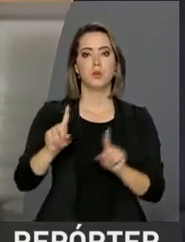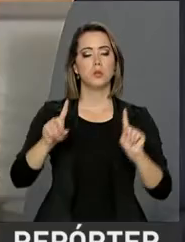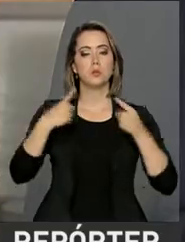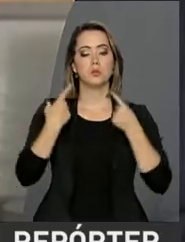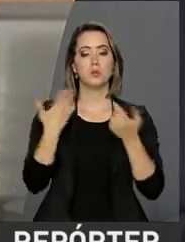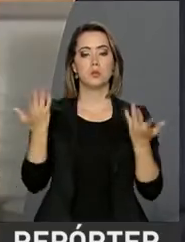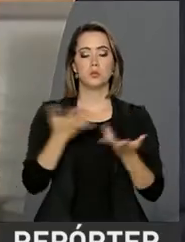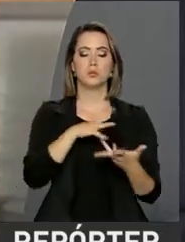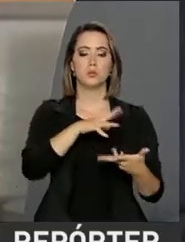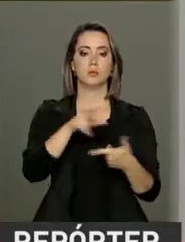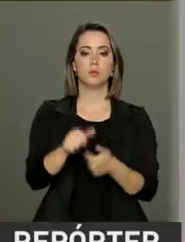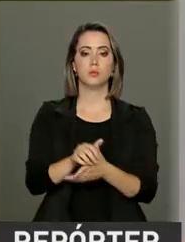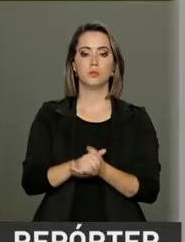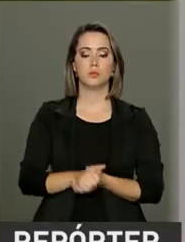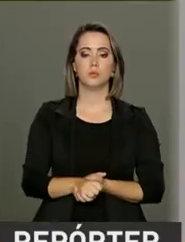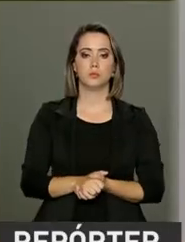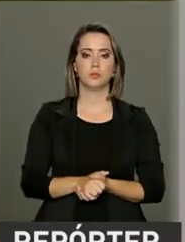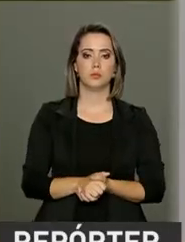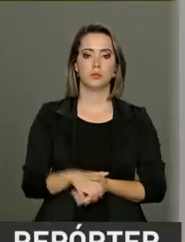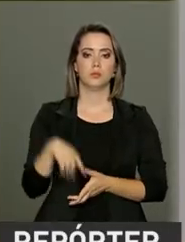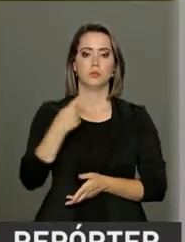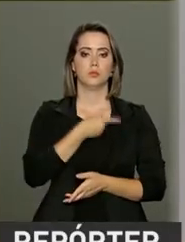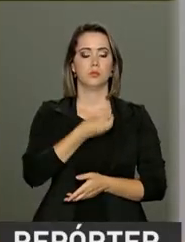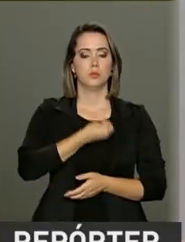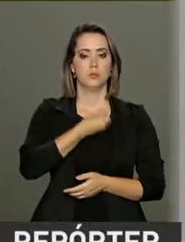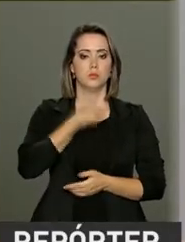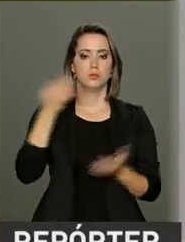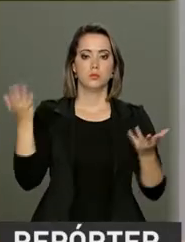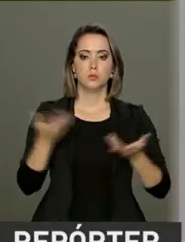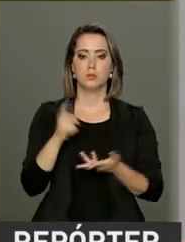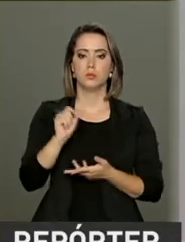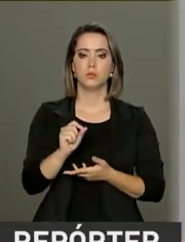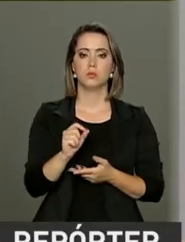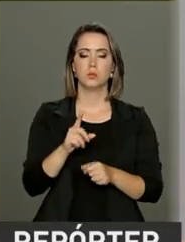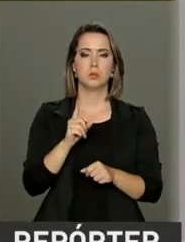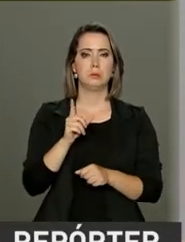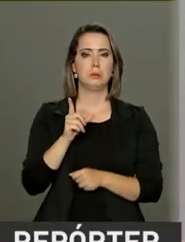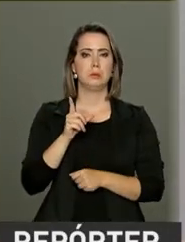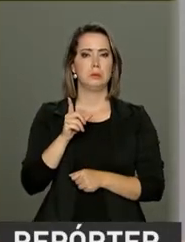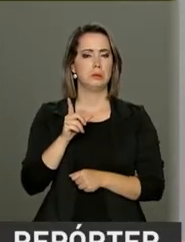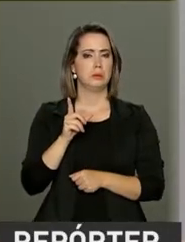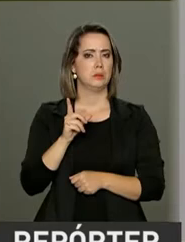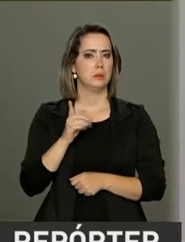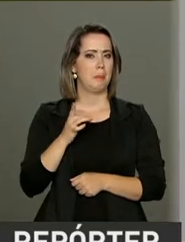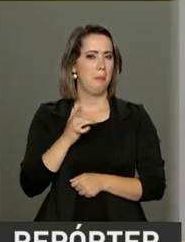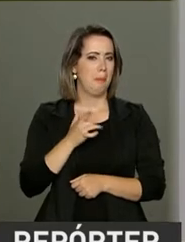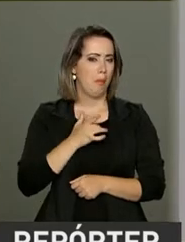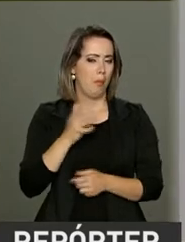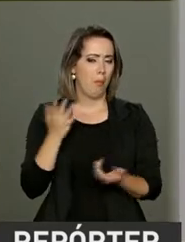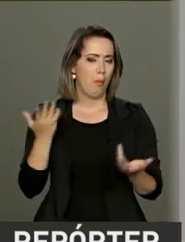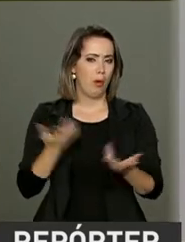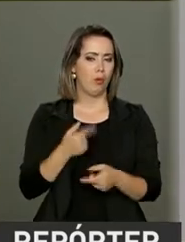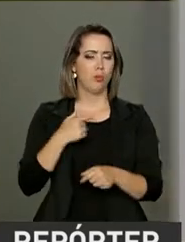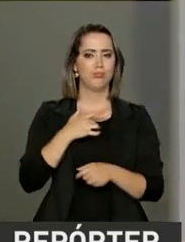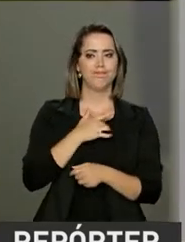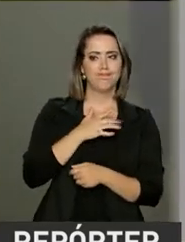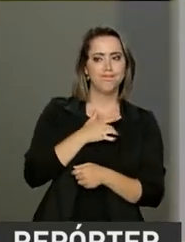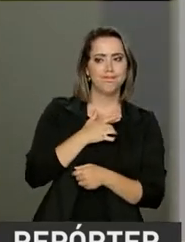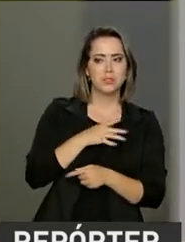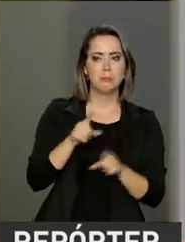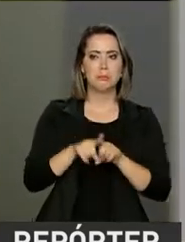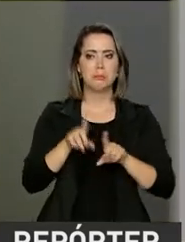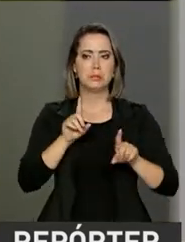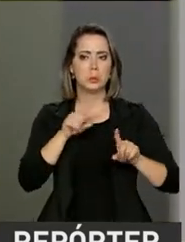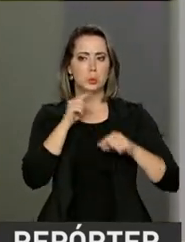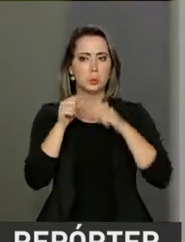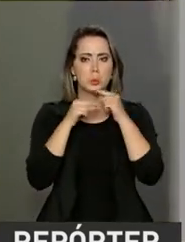no cenário internacional. Nós vivemos, na verdade, convenhamos, tempos de incerteza e de instabilidade. Do conflito